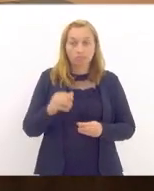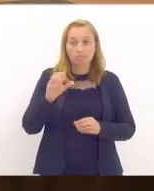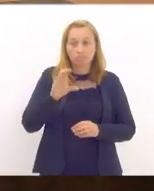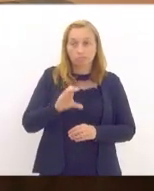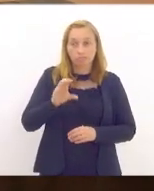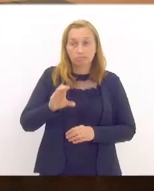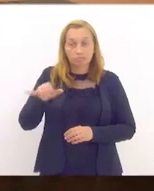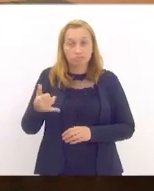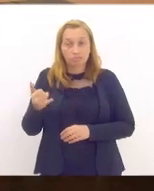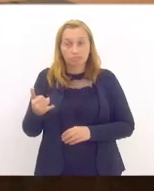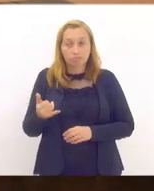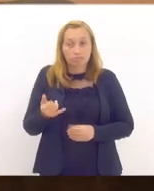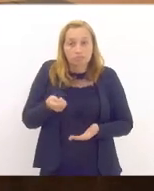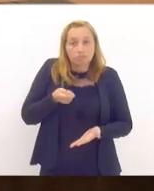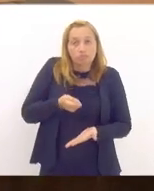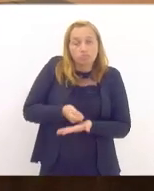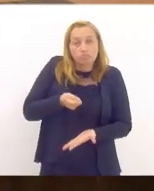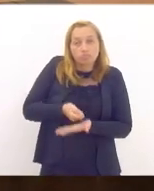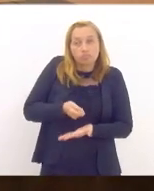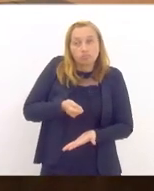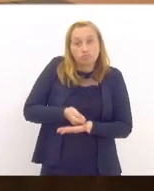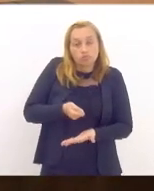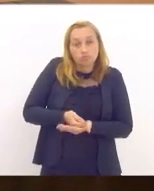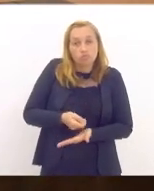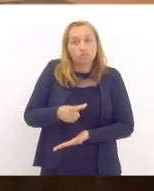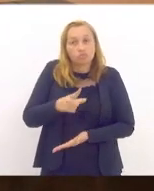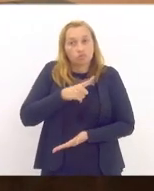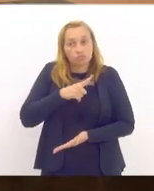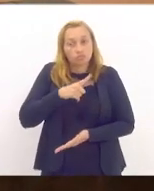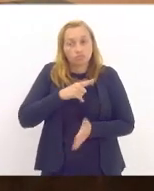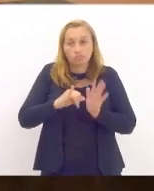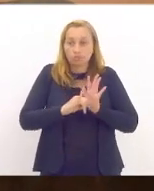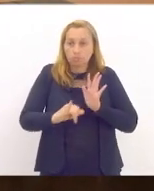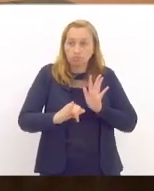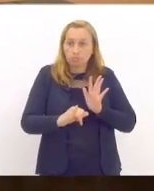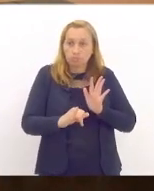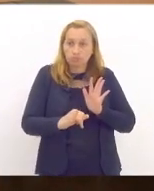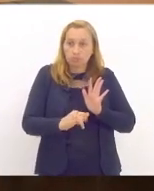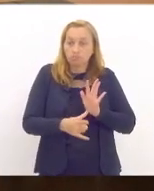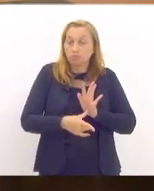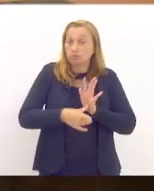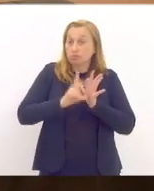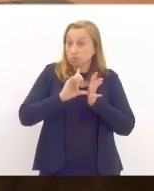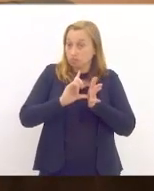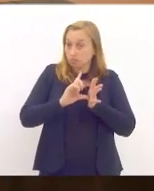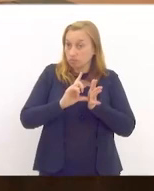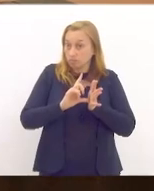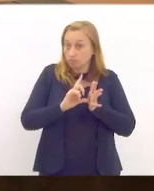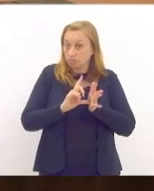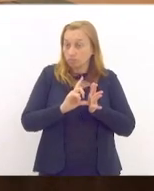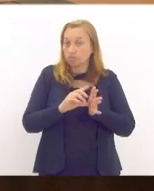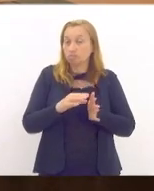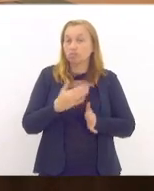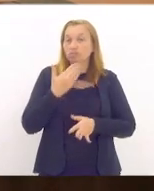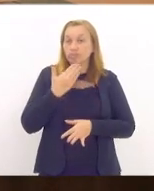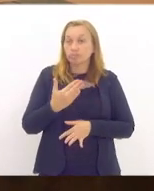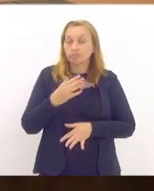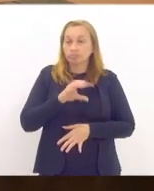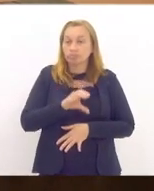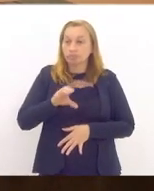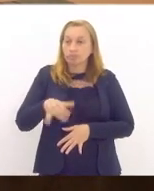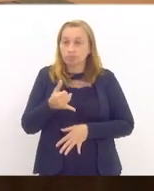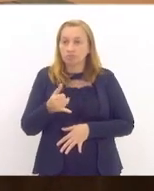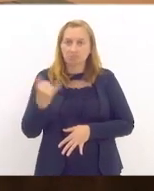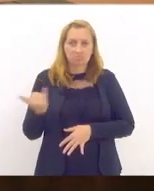ccj tem obrigação de publicar o parecer antes o parecendo ccj não